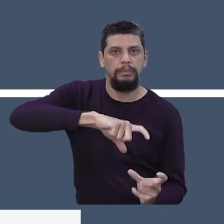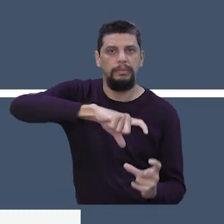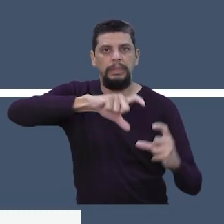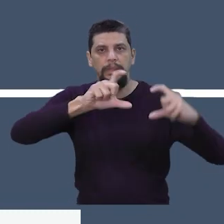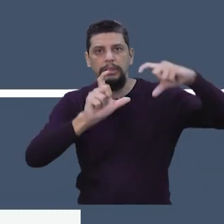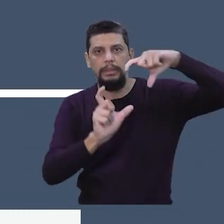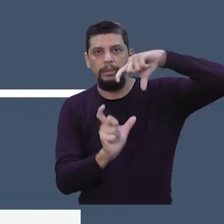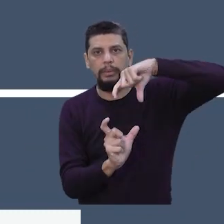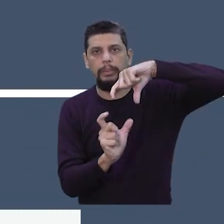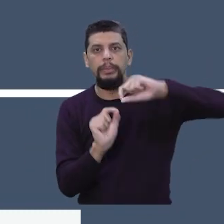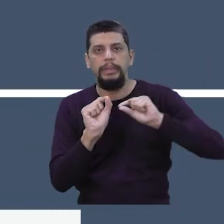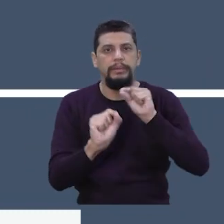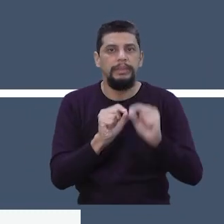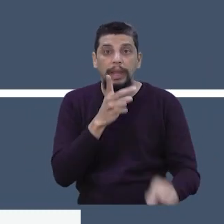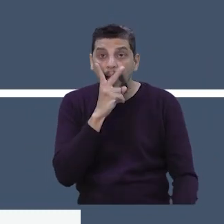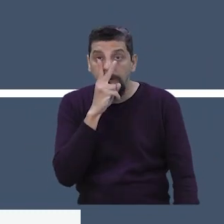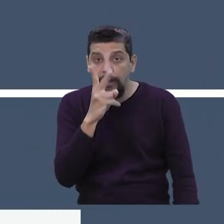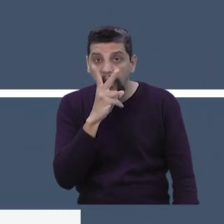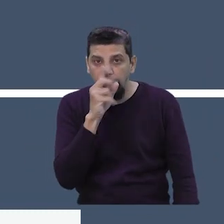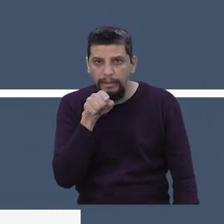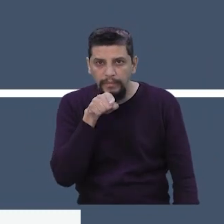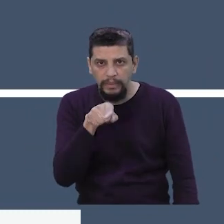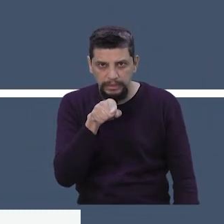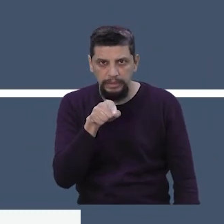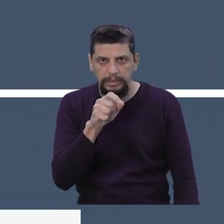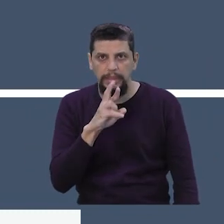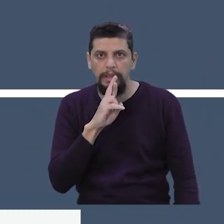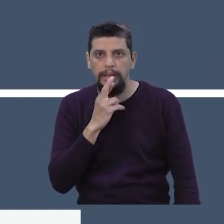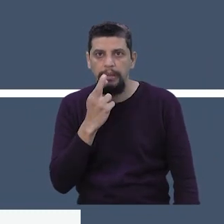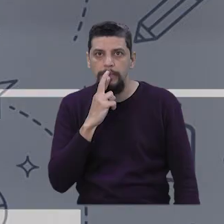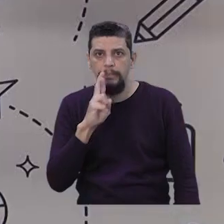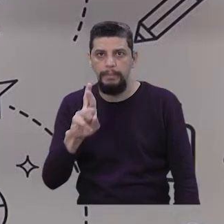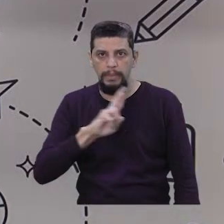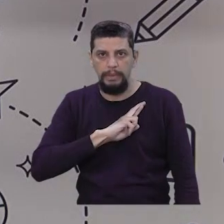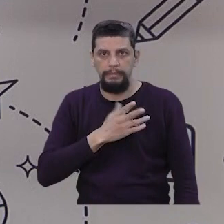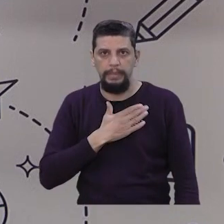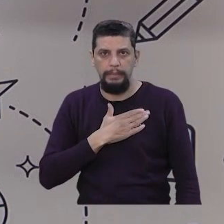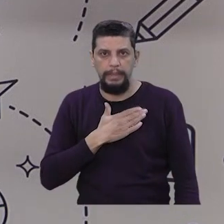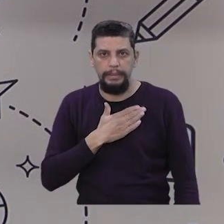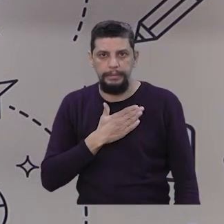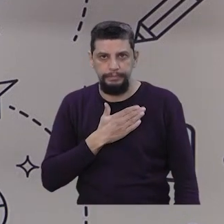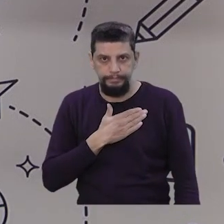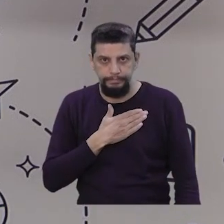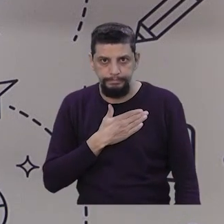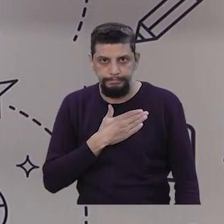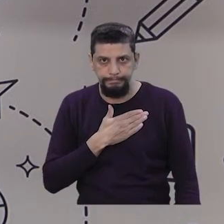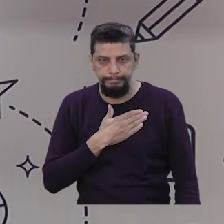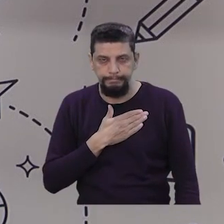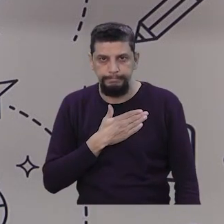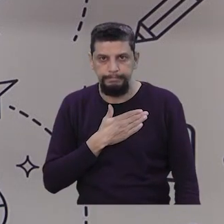cabeça? O que você acha? Sua vez de responder. Conta pra mim.